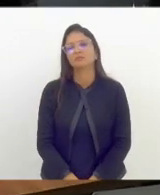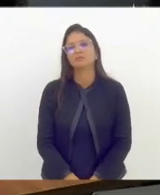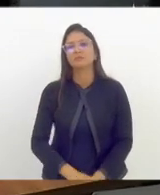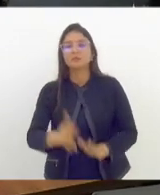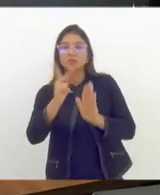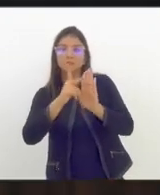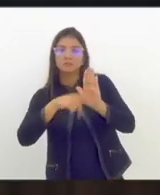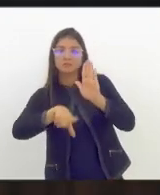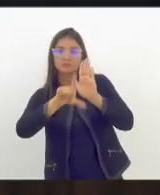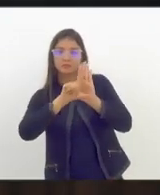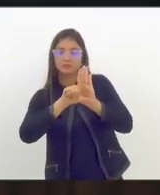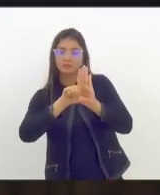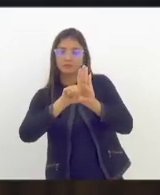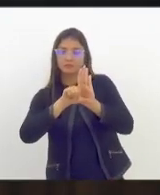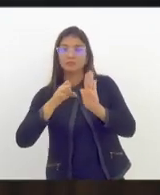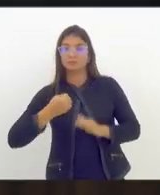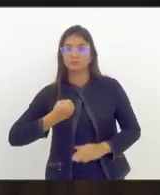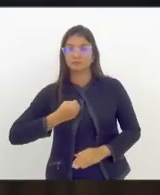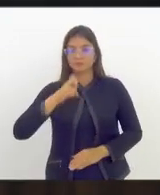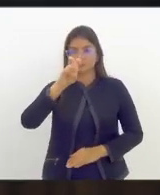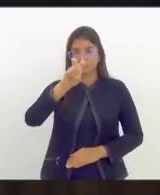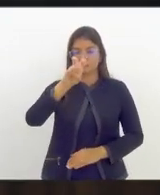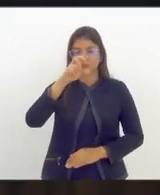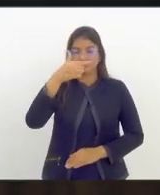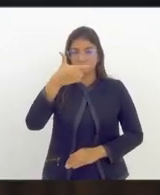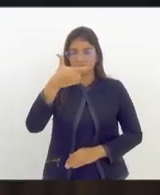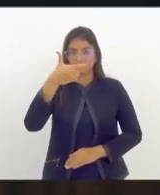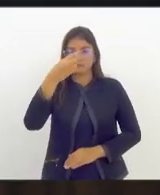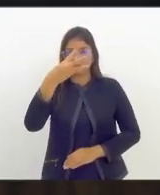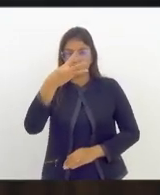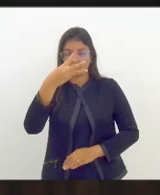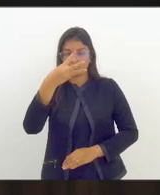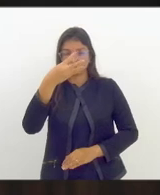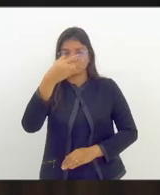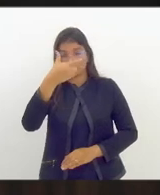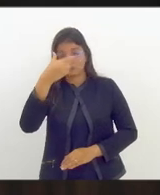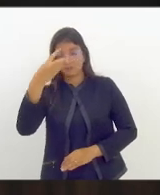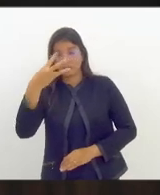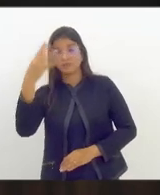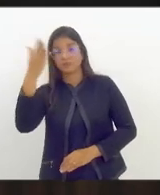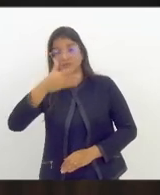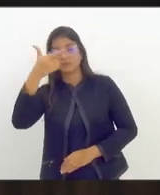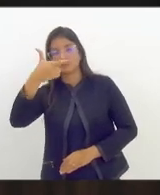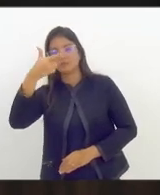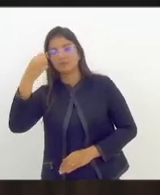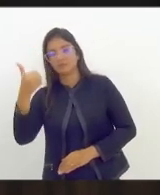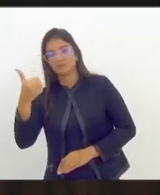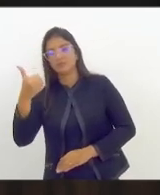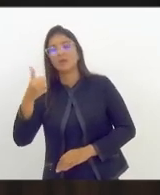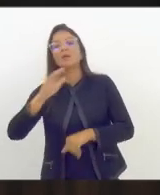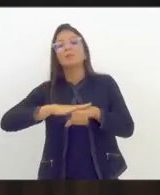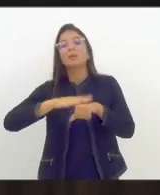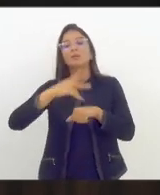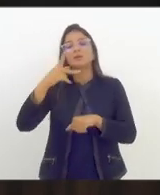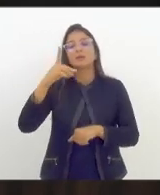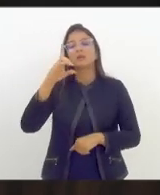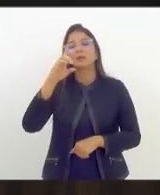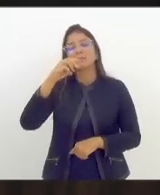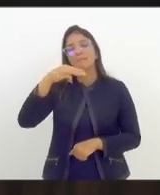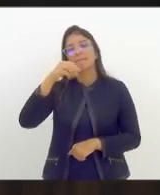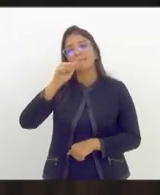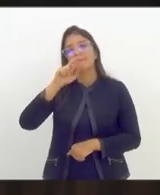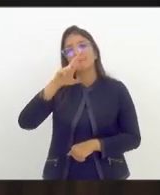Projeto de lei número 5223 de 21, de autoria do deputado Márcio Canella, que altera a